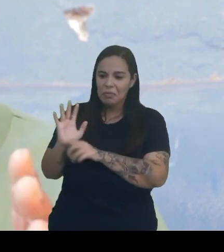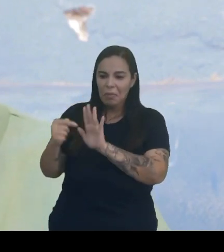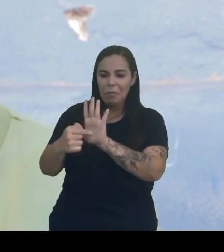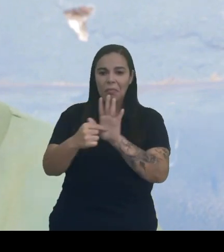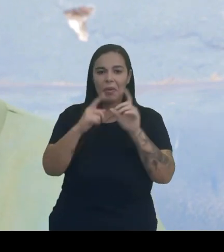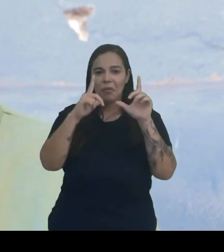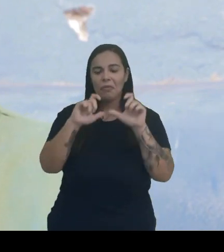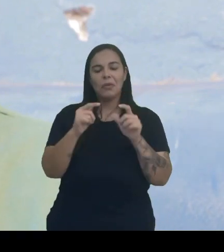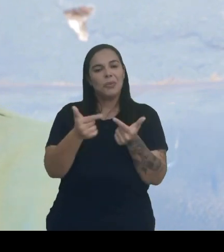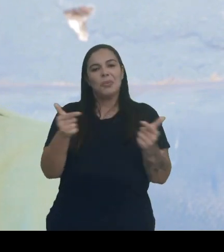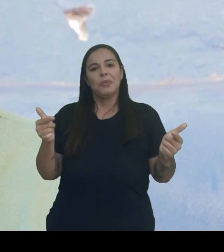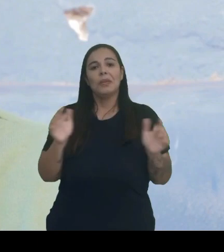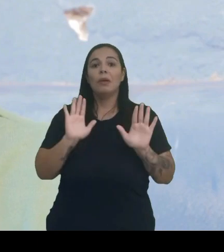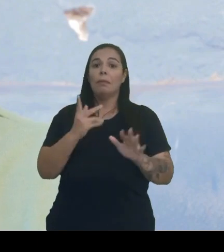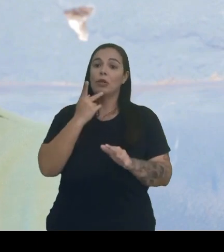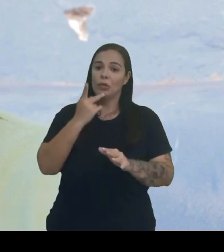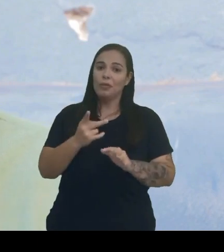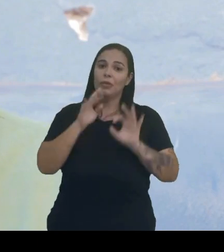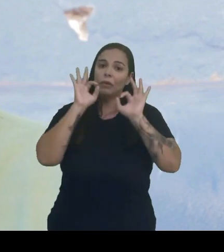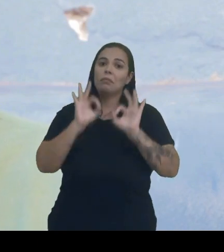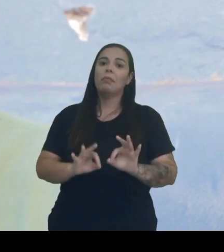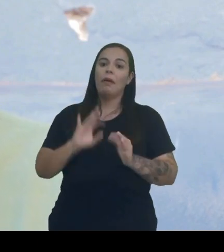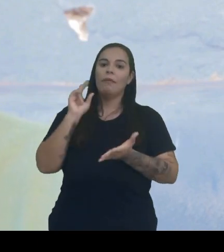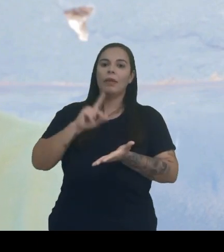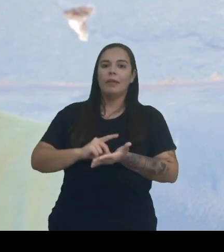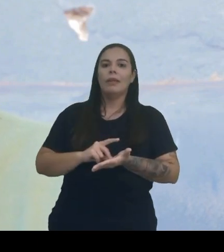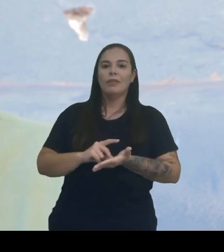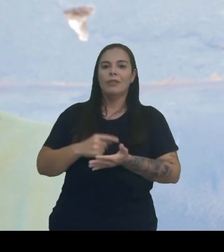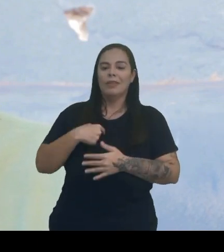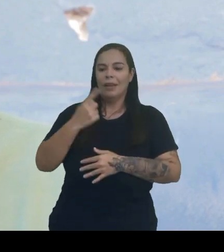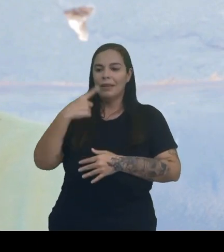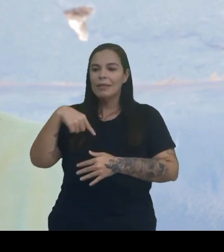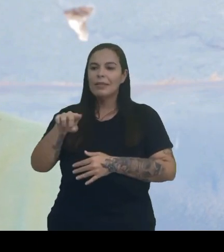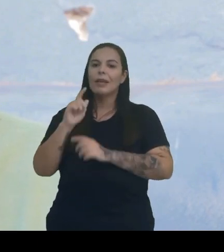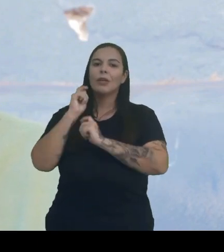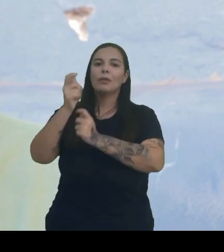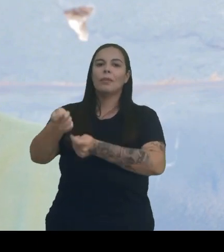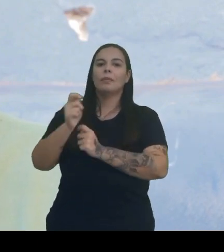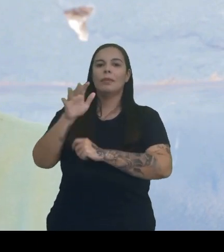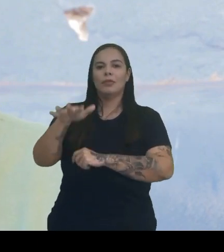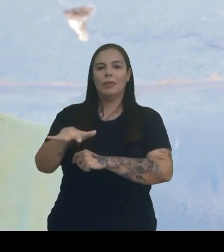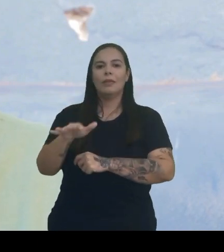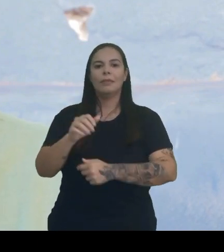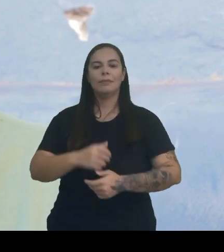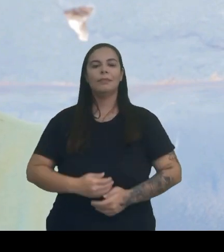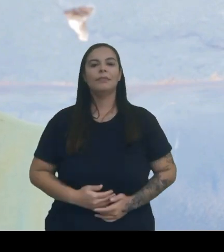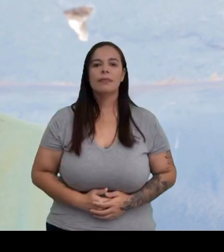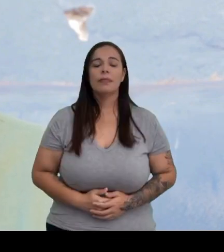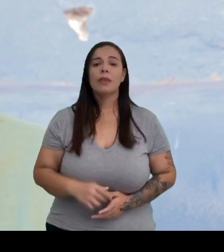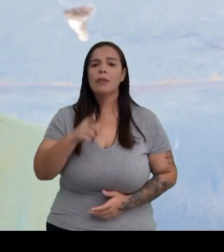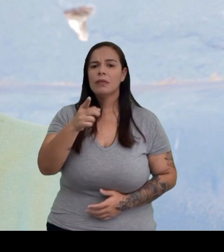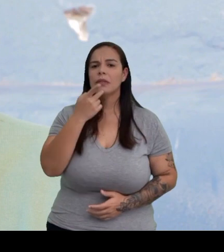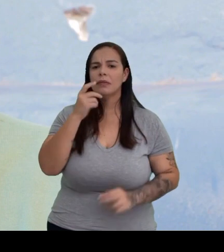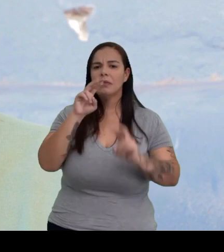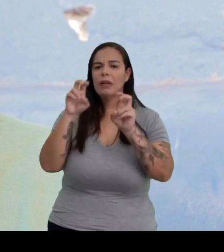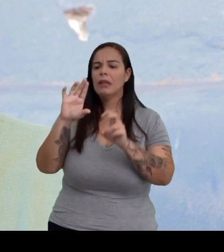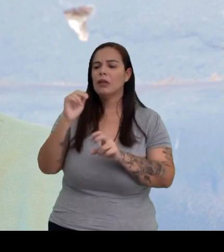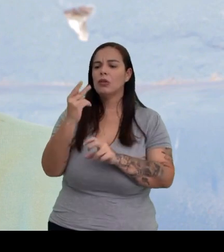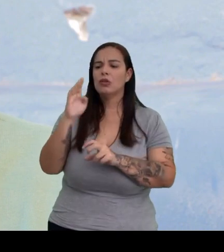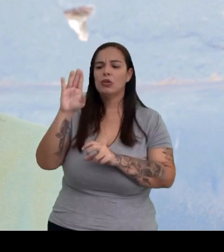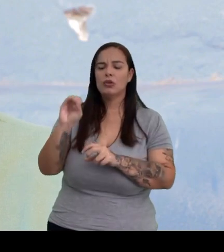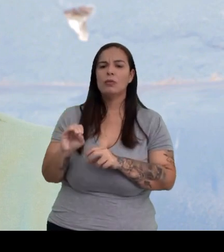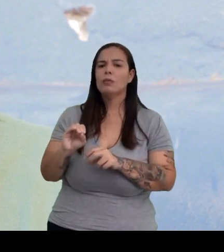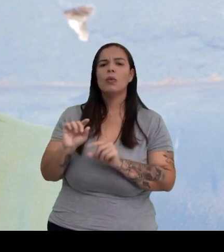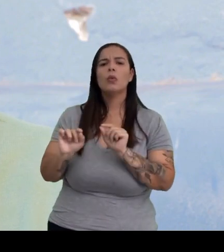falando de certeza que isso é real. Eles saíam para pescar, lá mesmo, tá entendendo? Quando o senhor fala de chumbo, seria esses